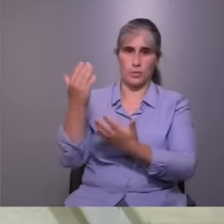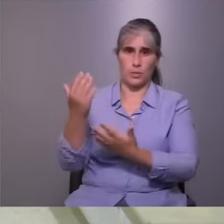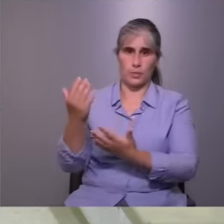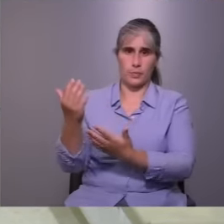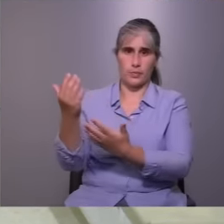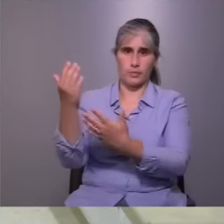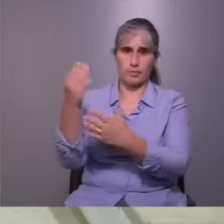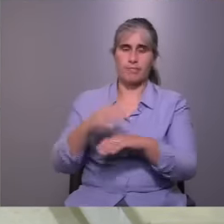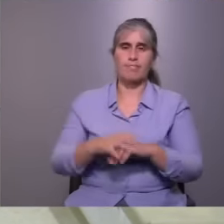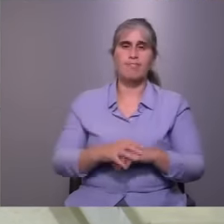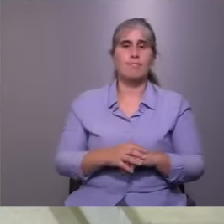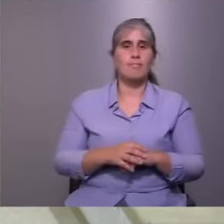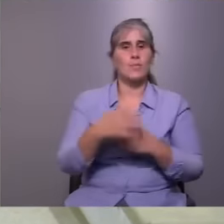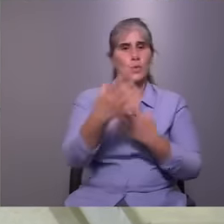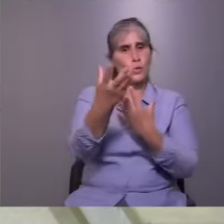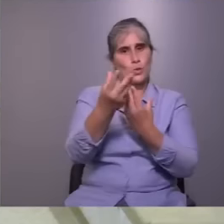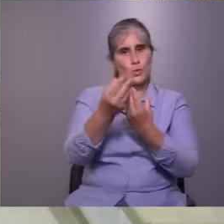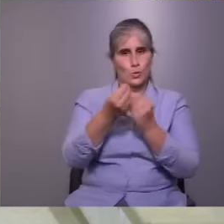adoremos